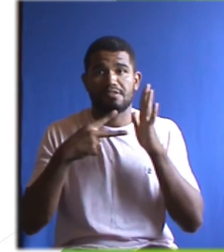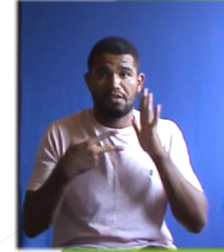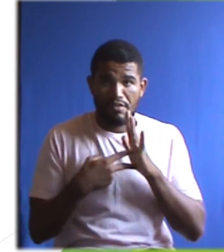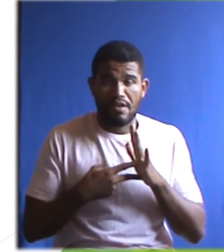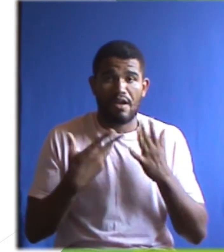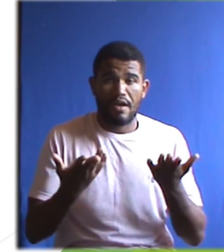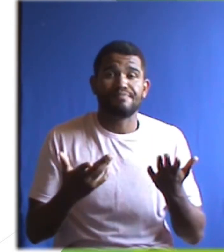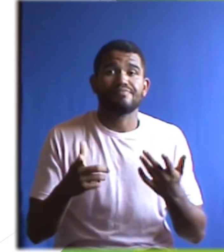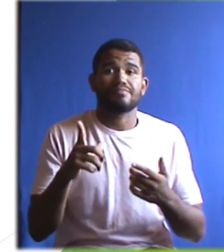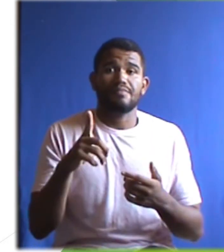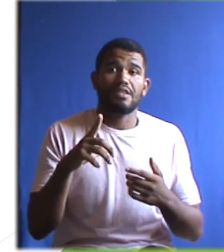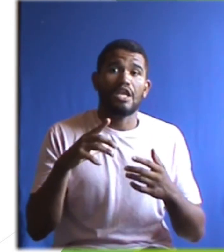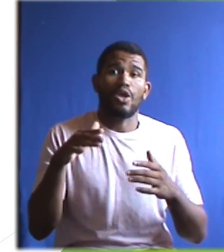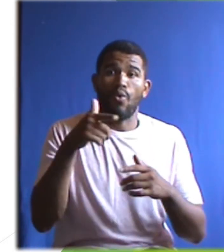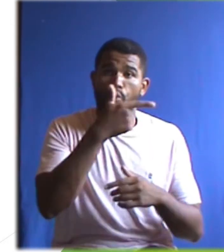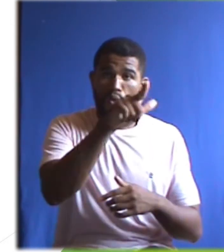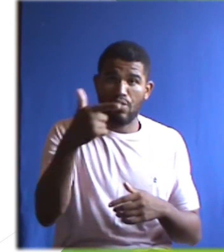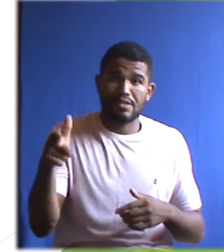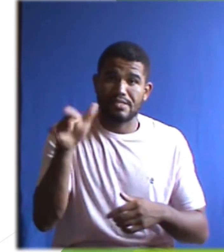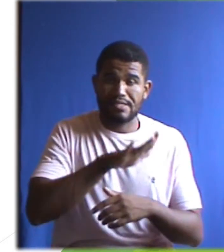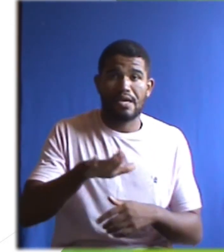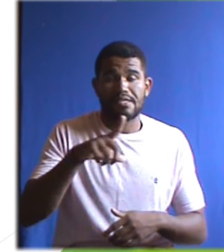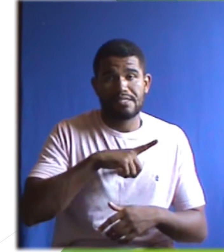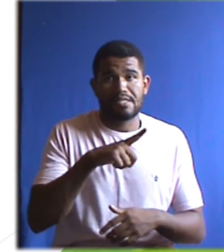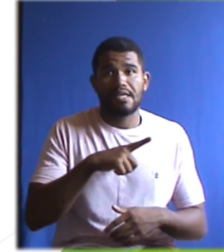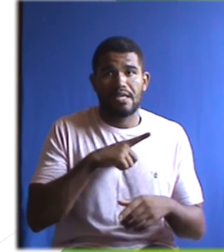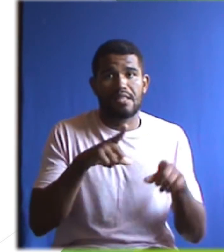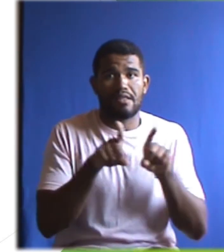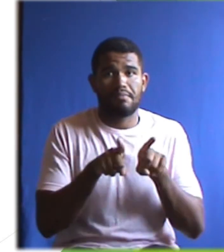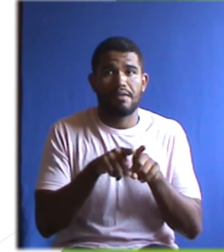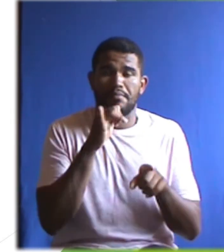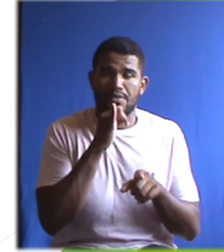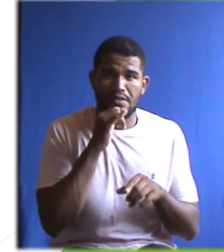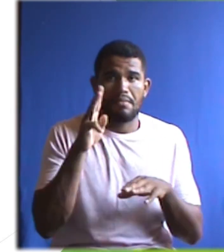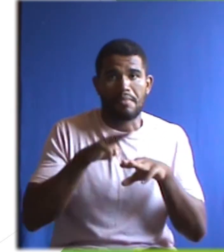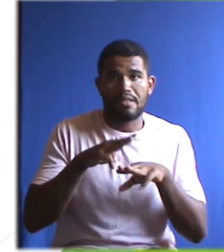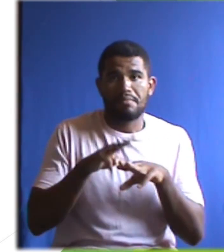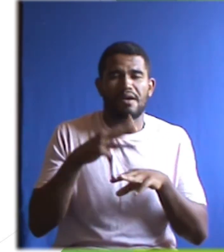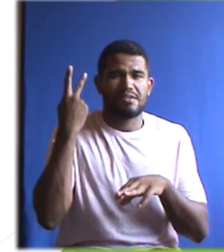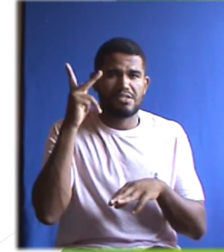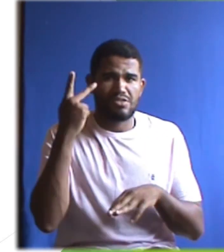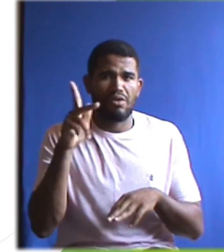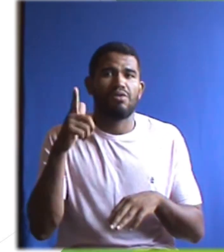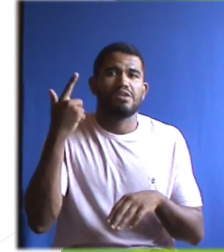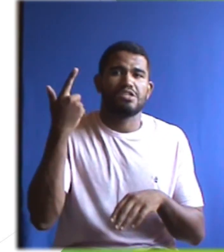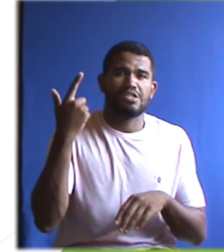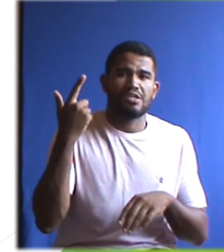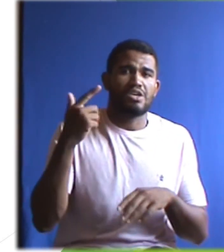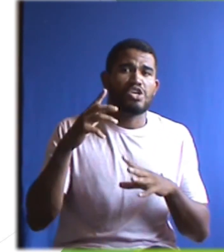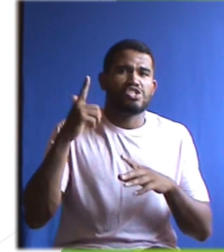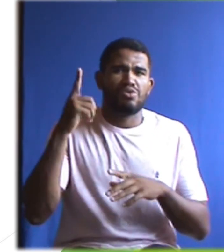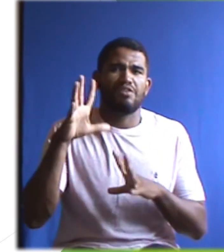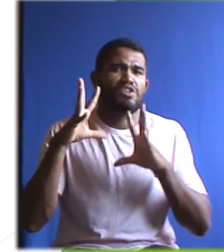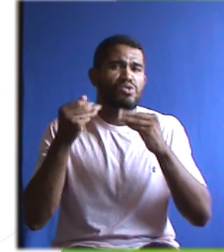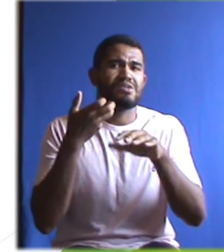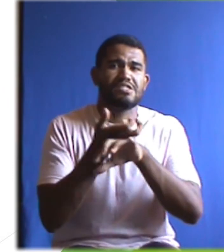de método, metodologia, técnica e prática, elas existem em outras áreas. Você também vai encontrar isso na